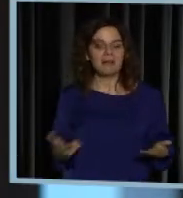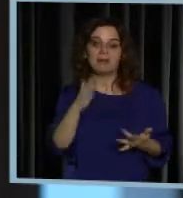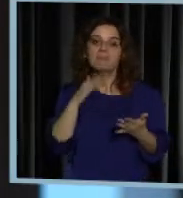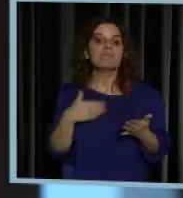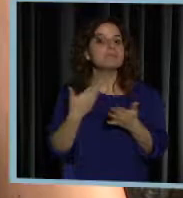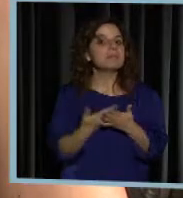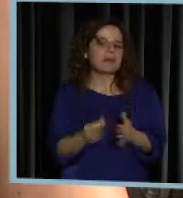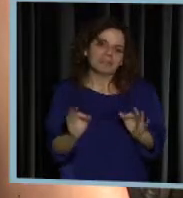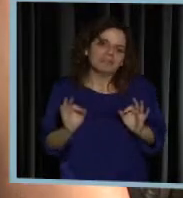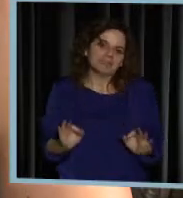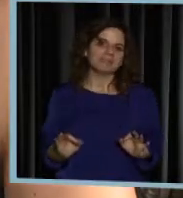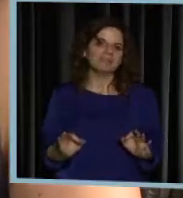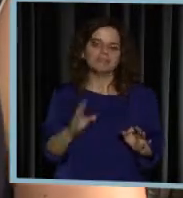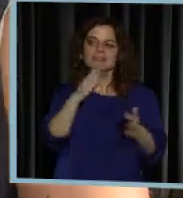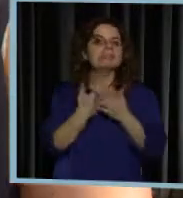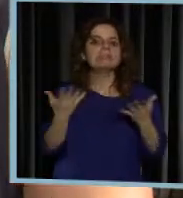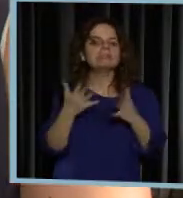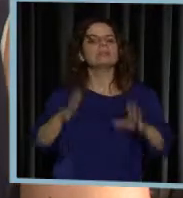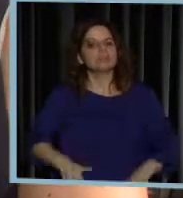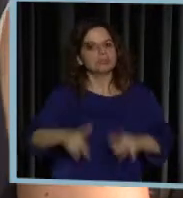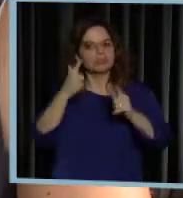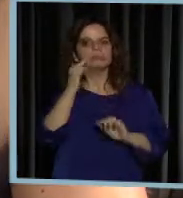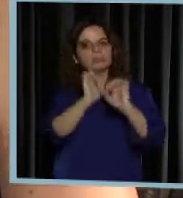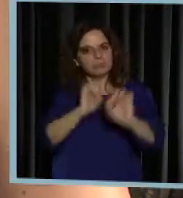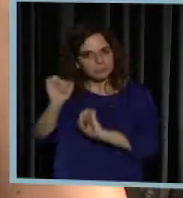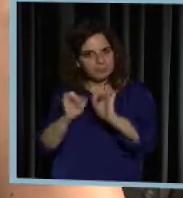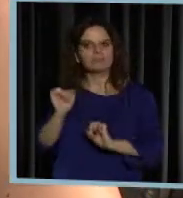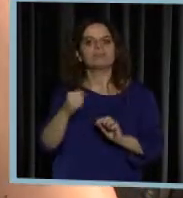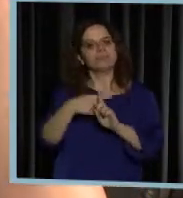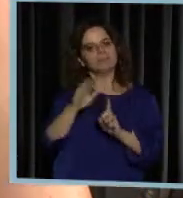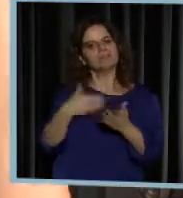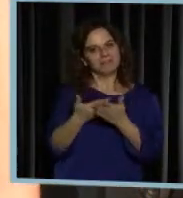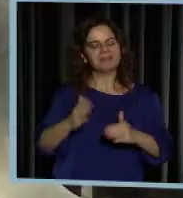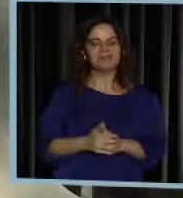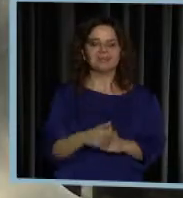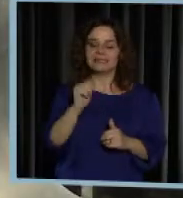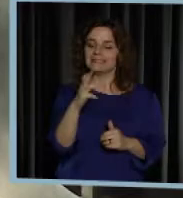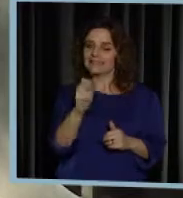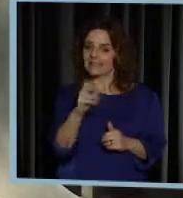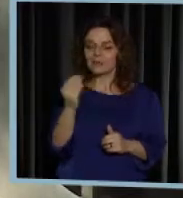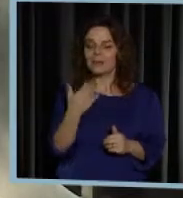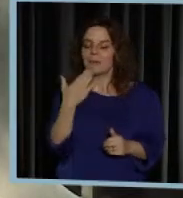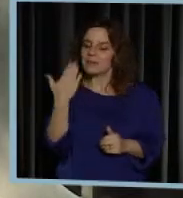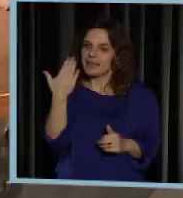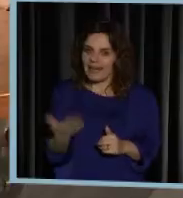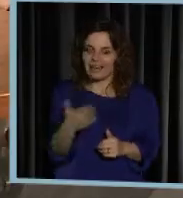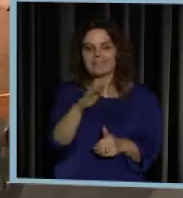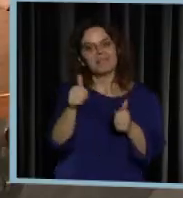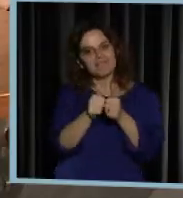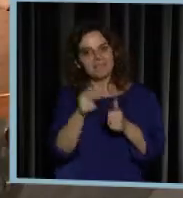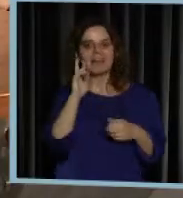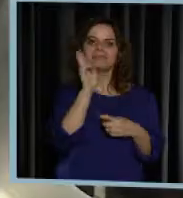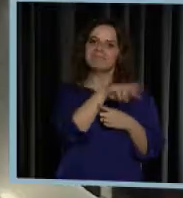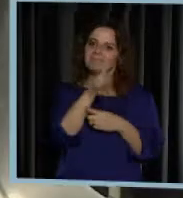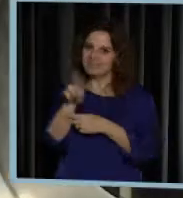que vai nos permitir, obviamente, desenvolver também o nosso conhecimento e contribuir. Sara Barriga Briguenti, muito obrigada por nos acompanhar